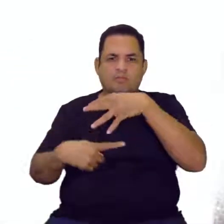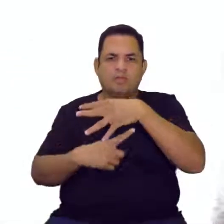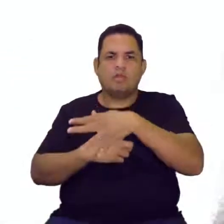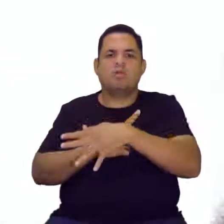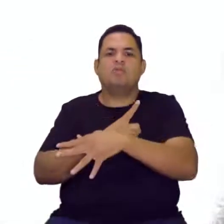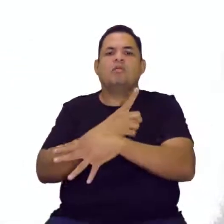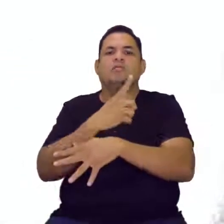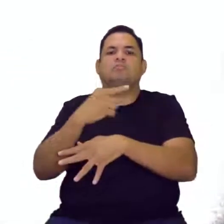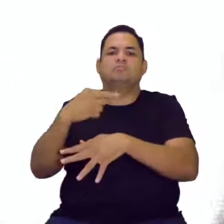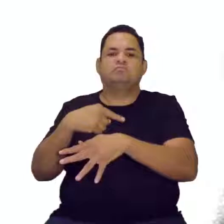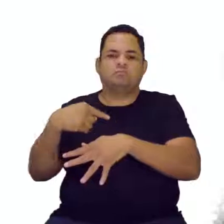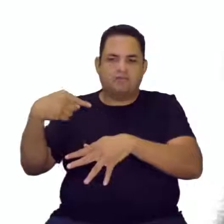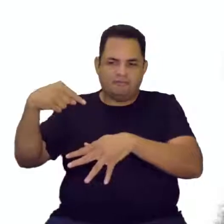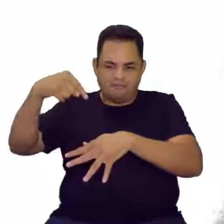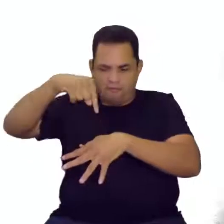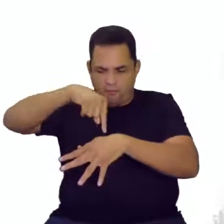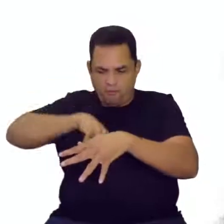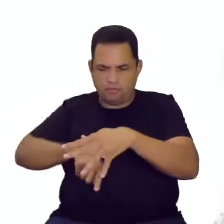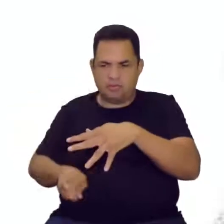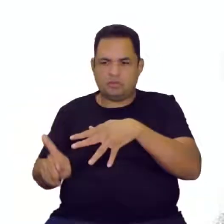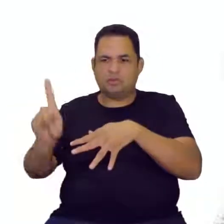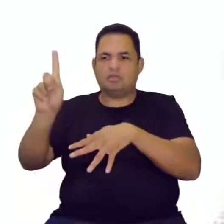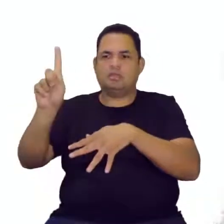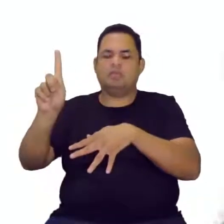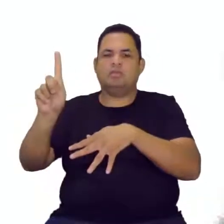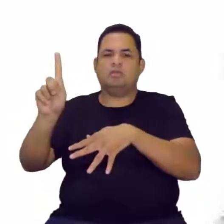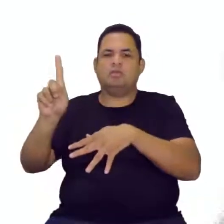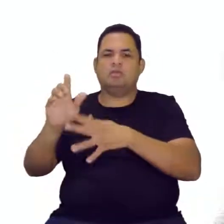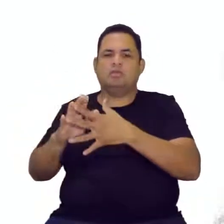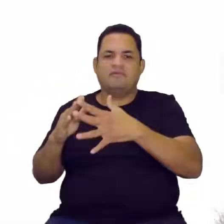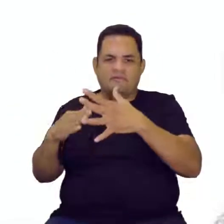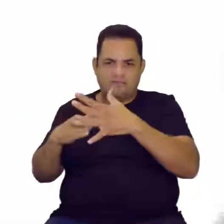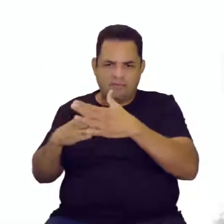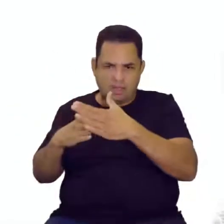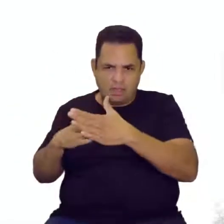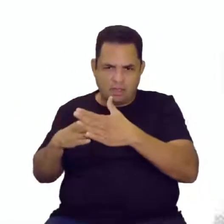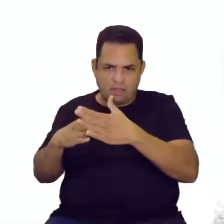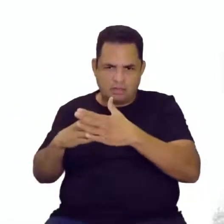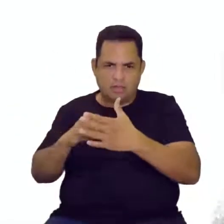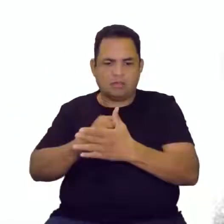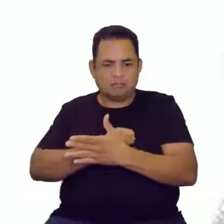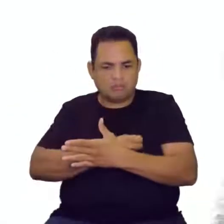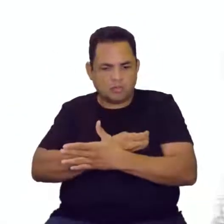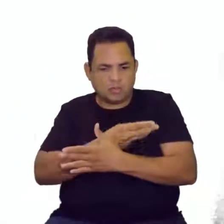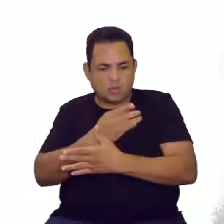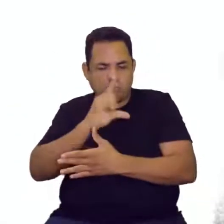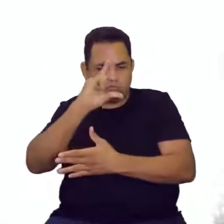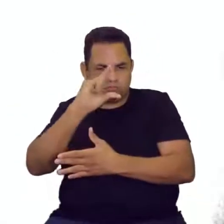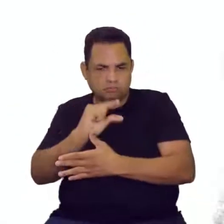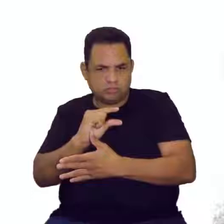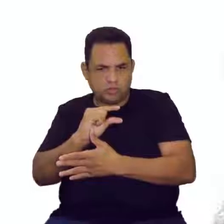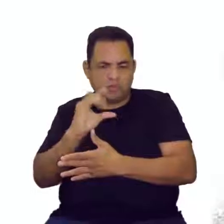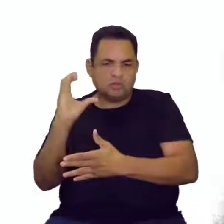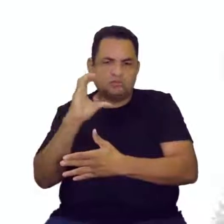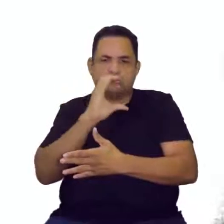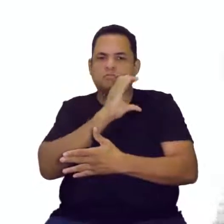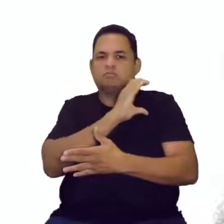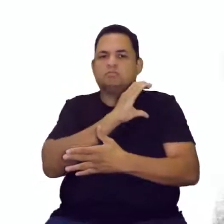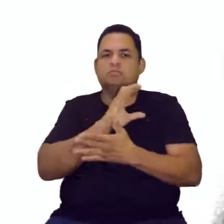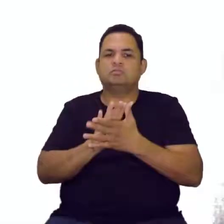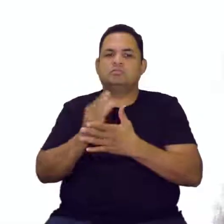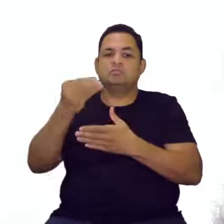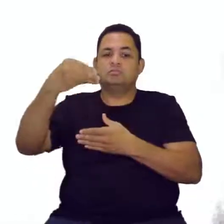volta para fora do carro. Ele vai reter boa parte deste calor e vai fazer com